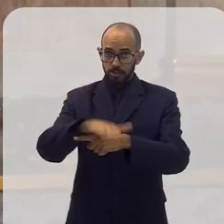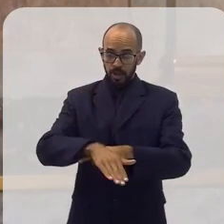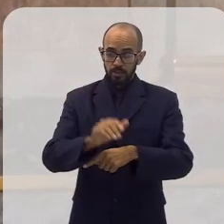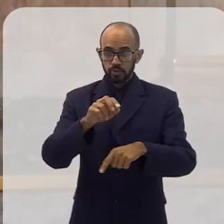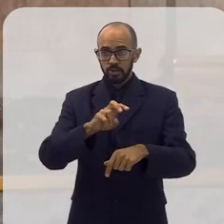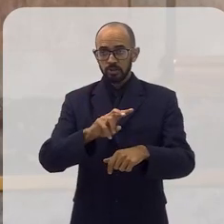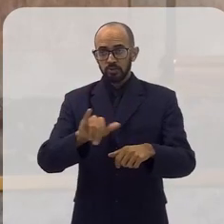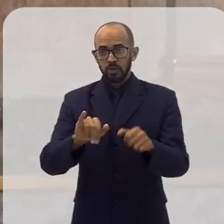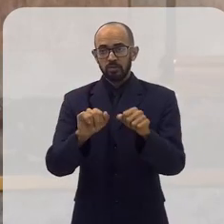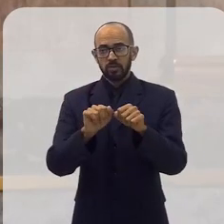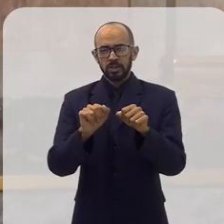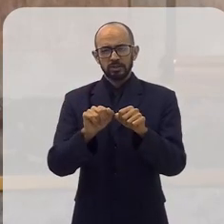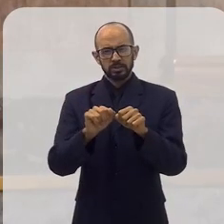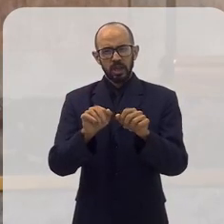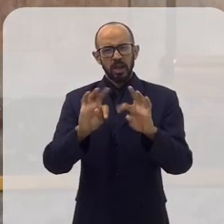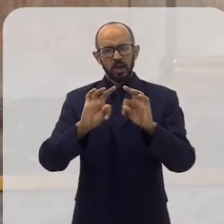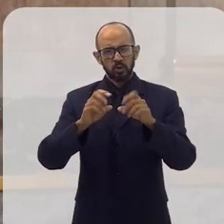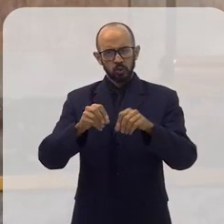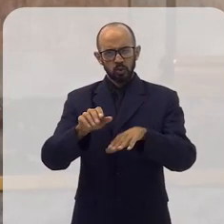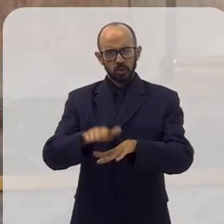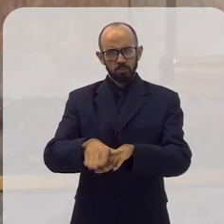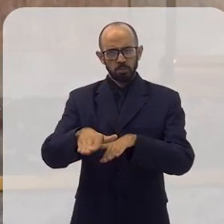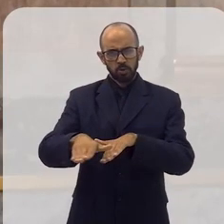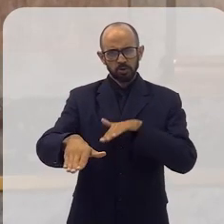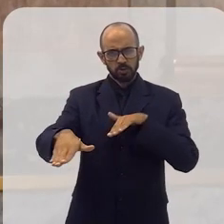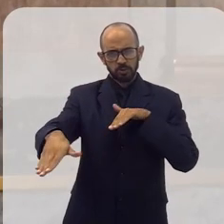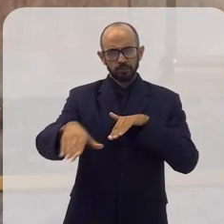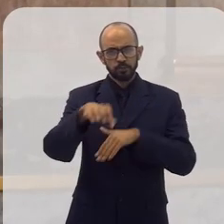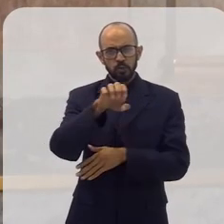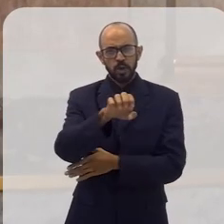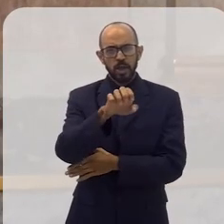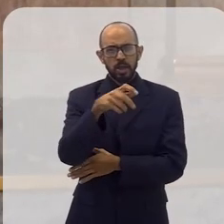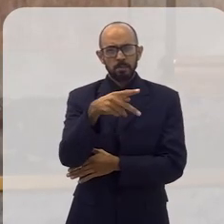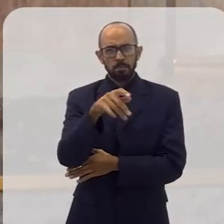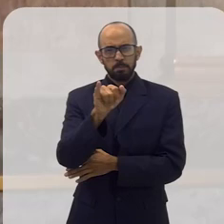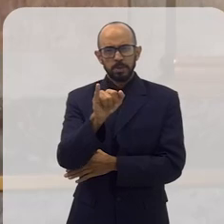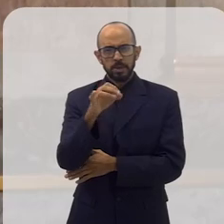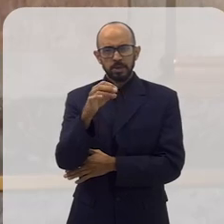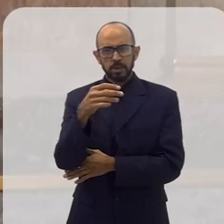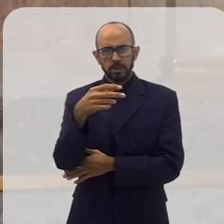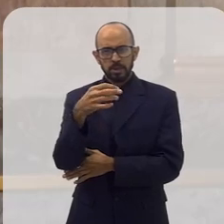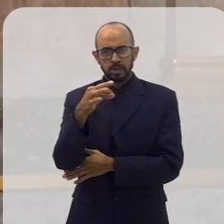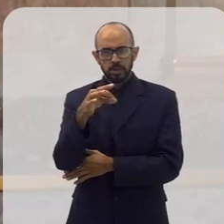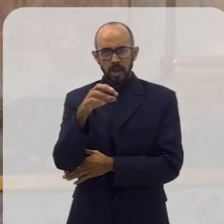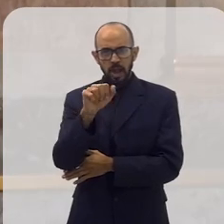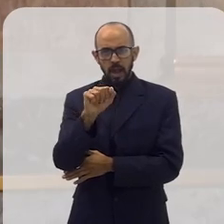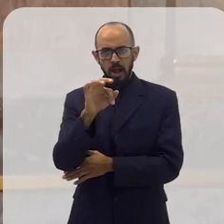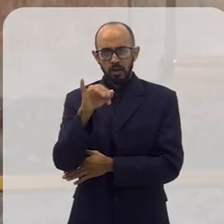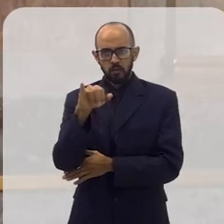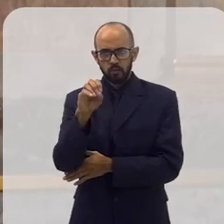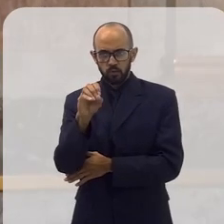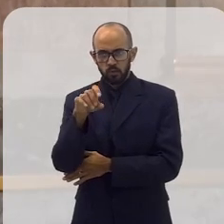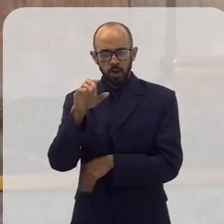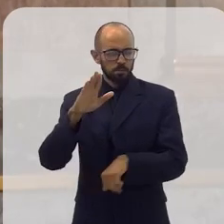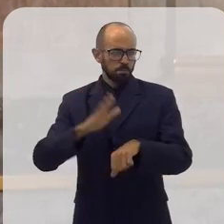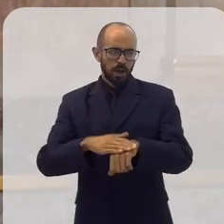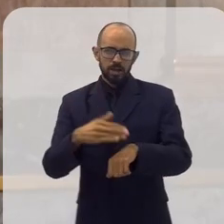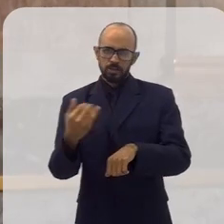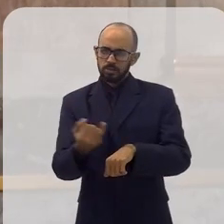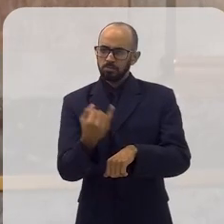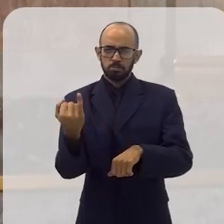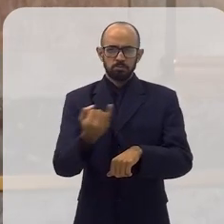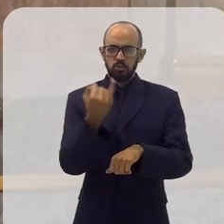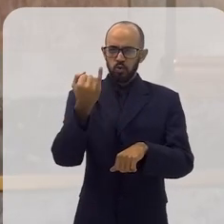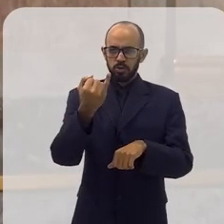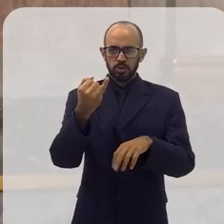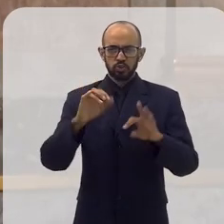da tarde, onde vai ser as exequias e a procissão do epitáfio, que é a mais